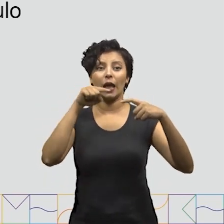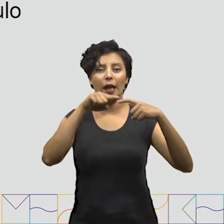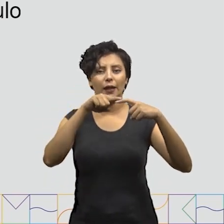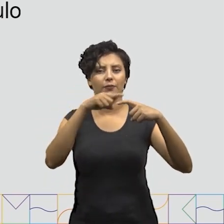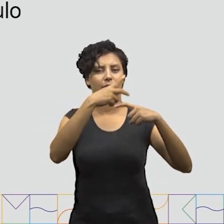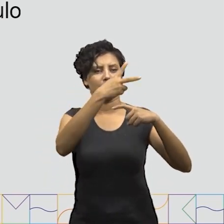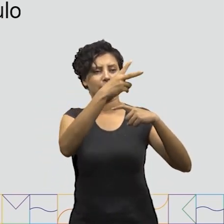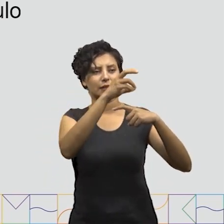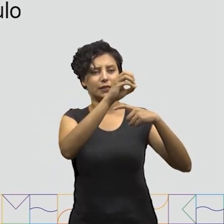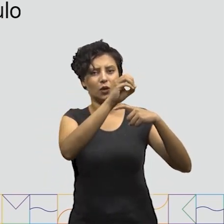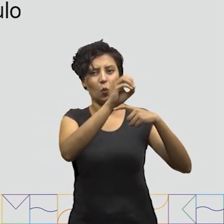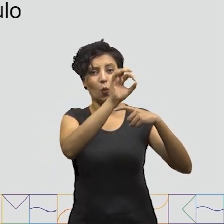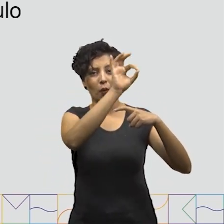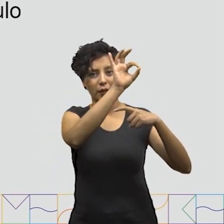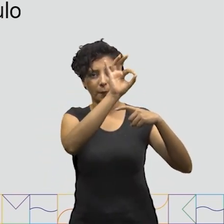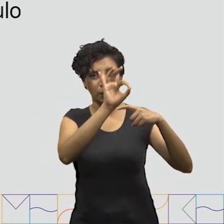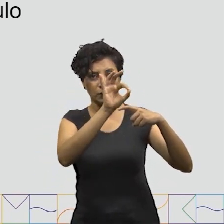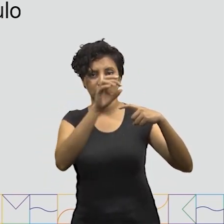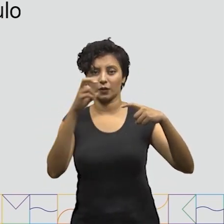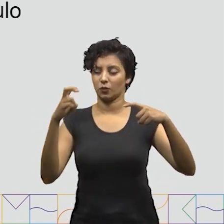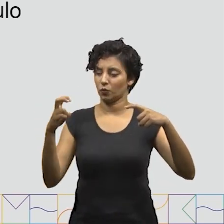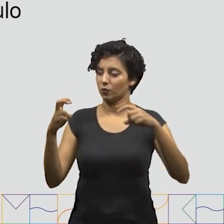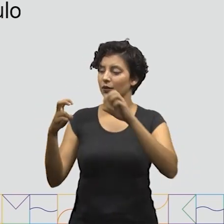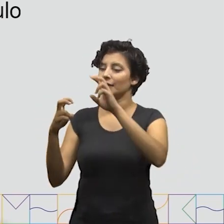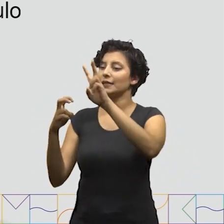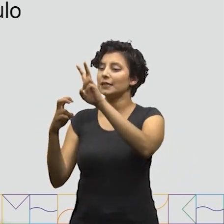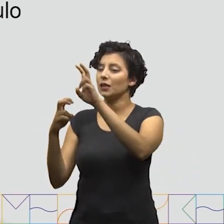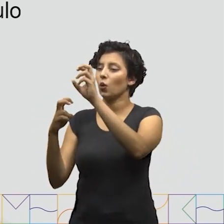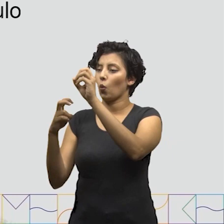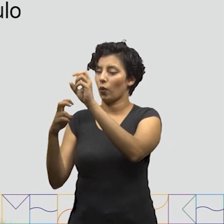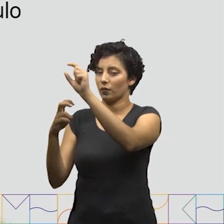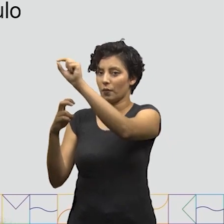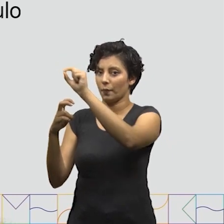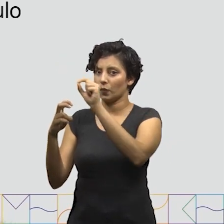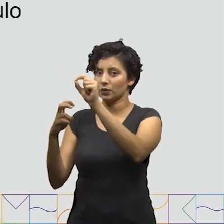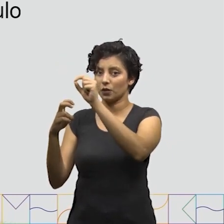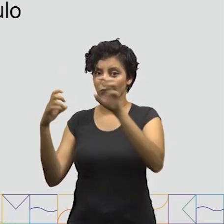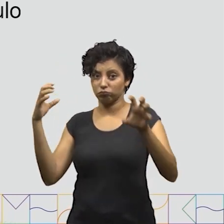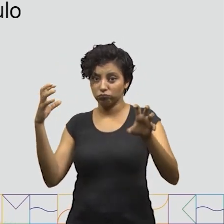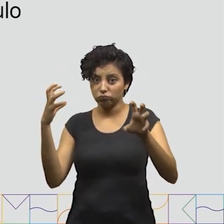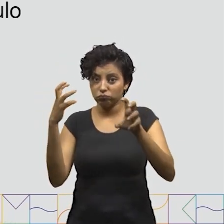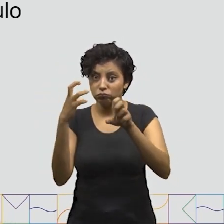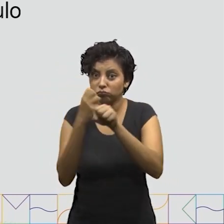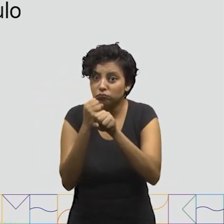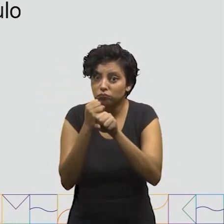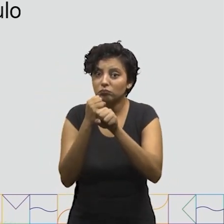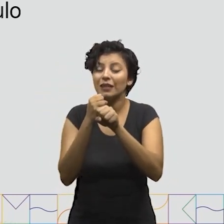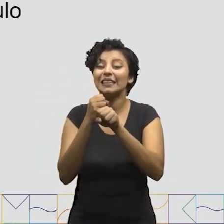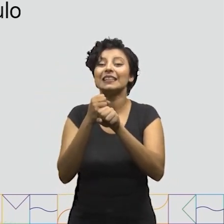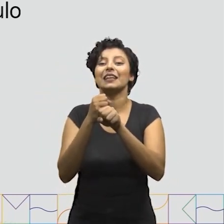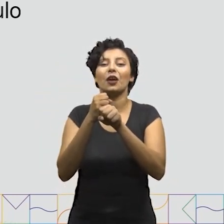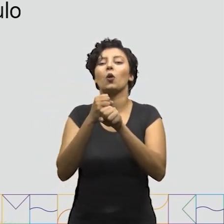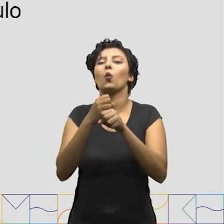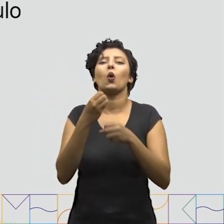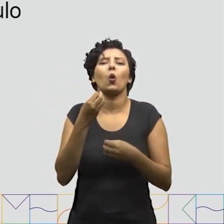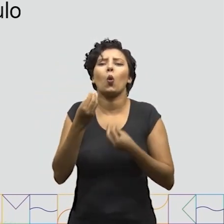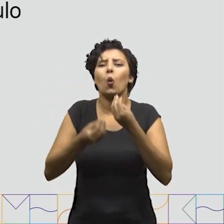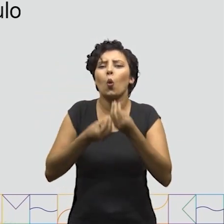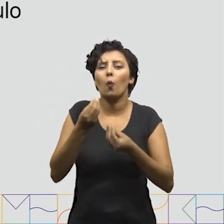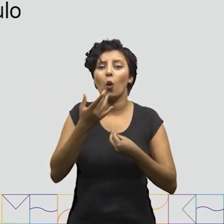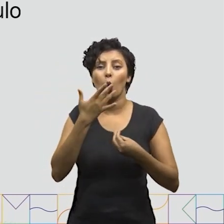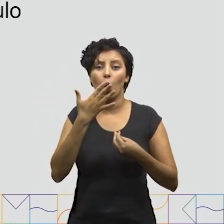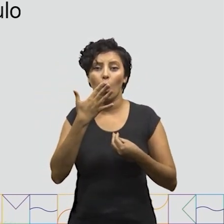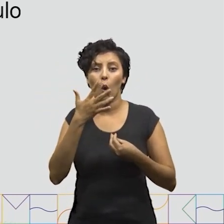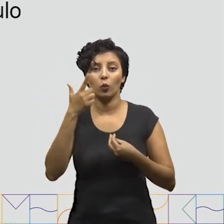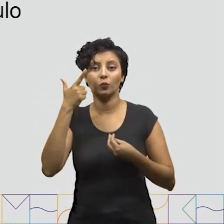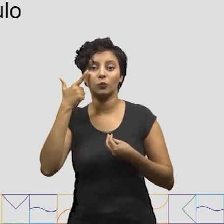Os gametas são células com metade do material genético. isso é, metade das informações sobre o seu